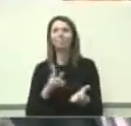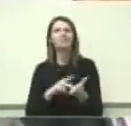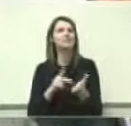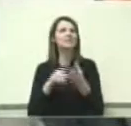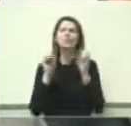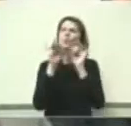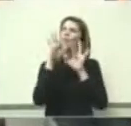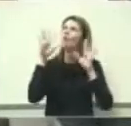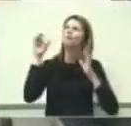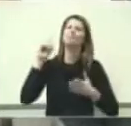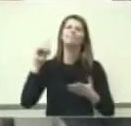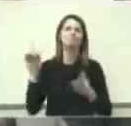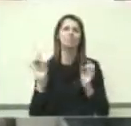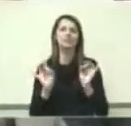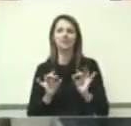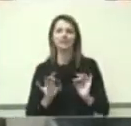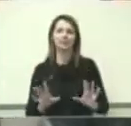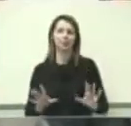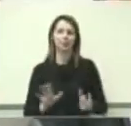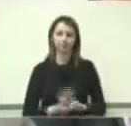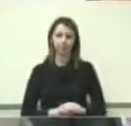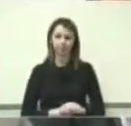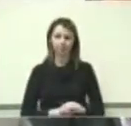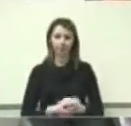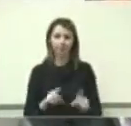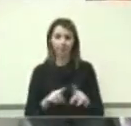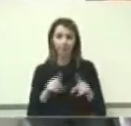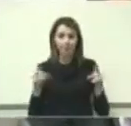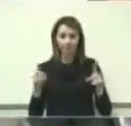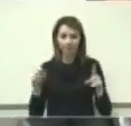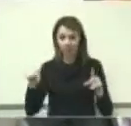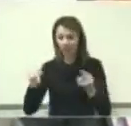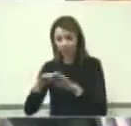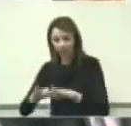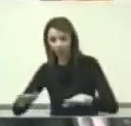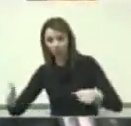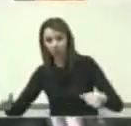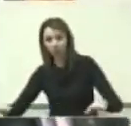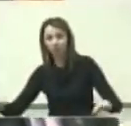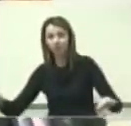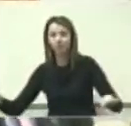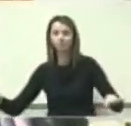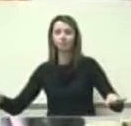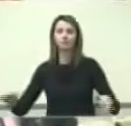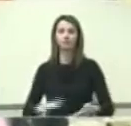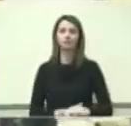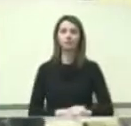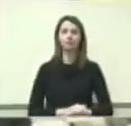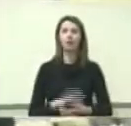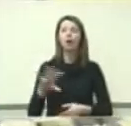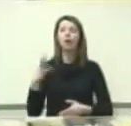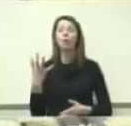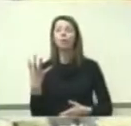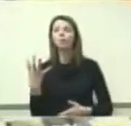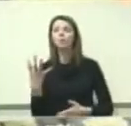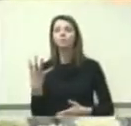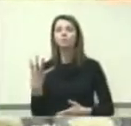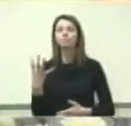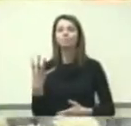glória muito grande mas nesse mesmo mar da Galileia aconteceram